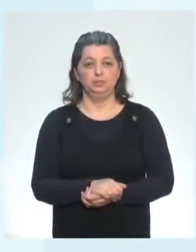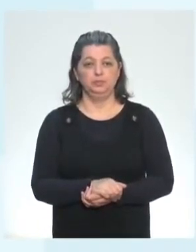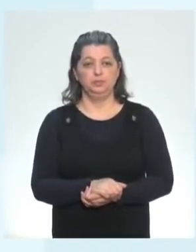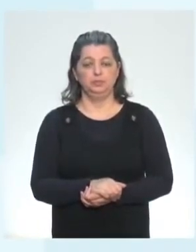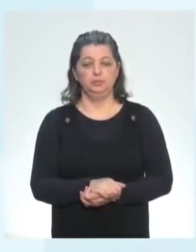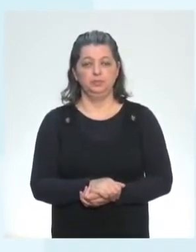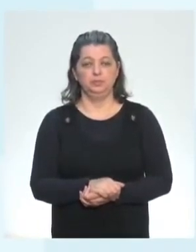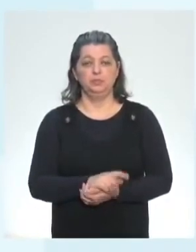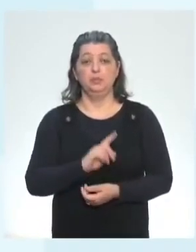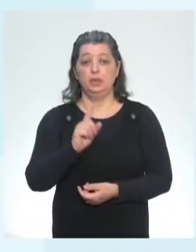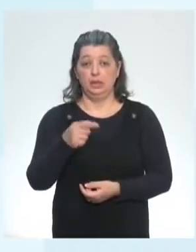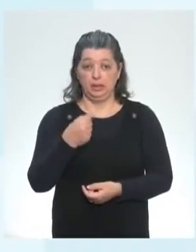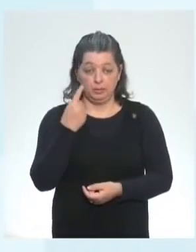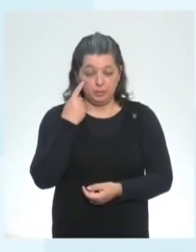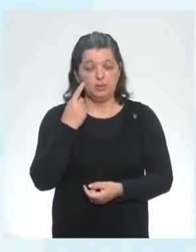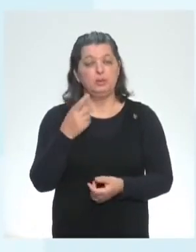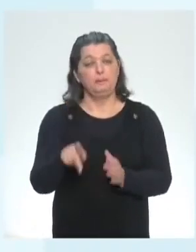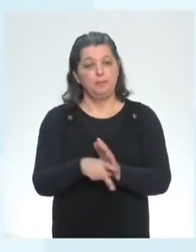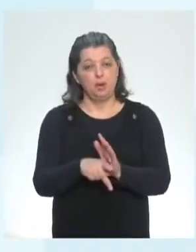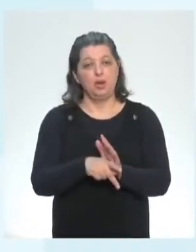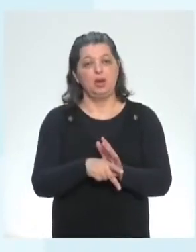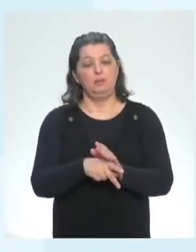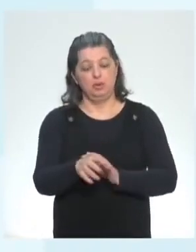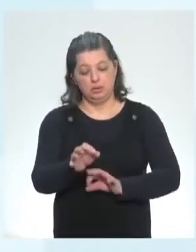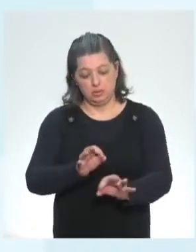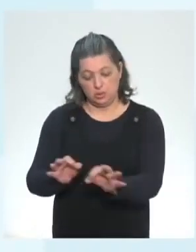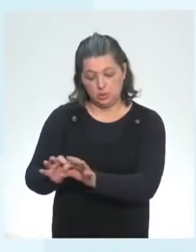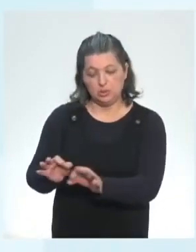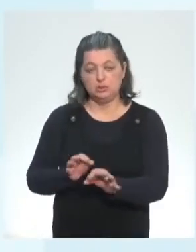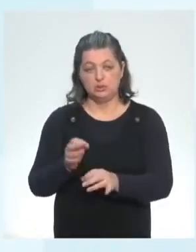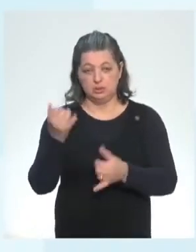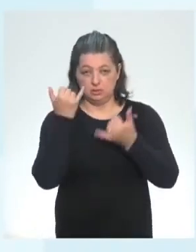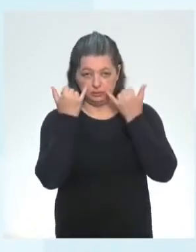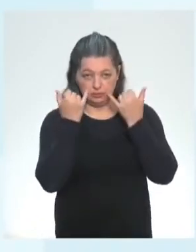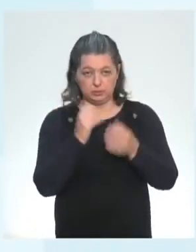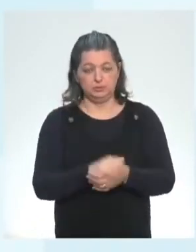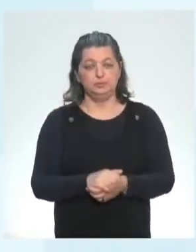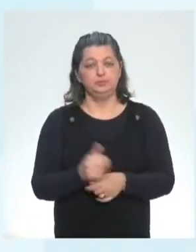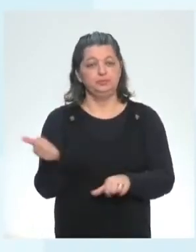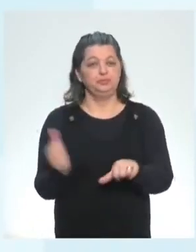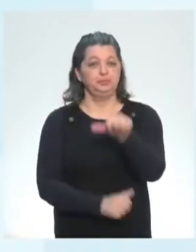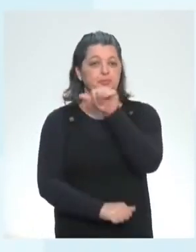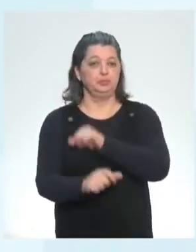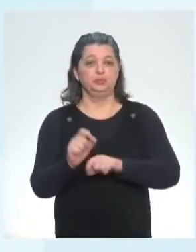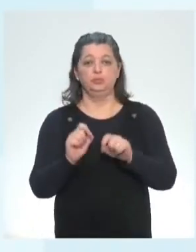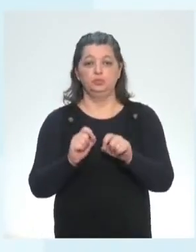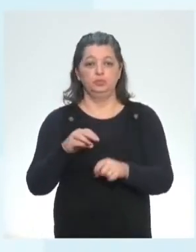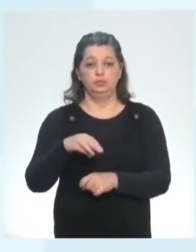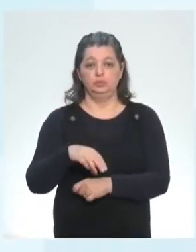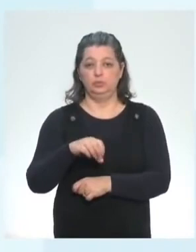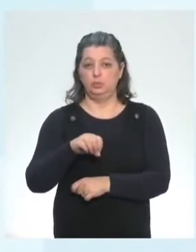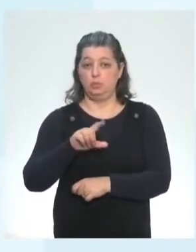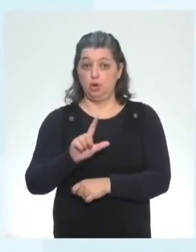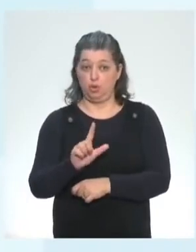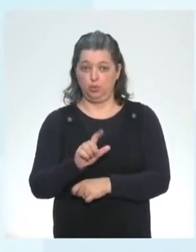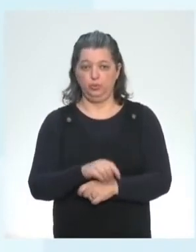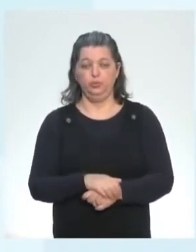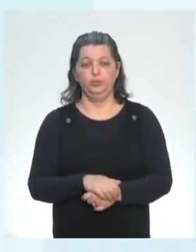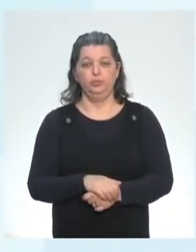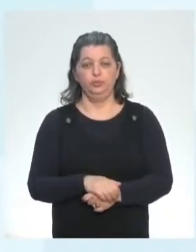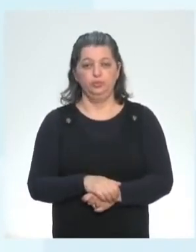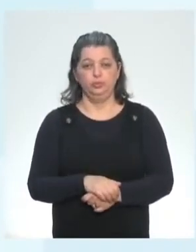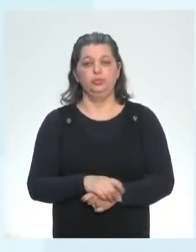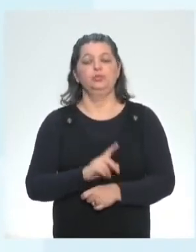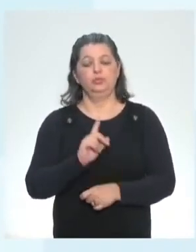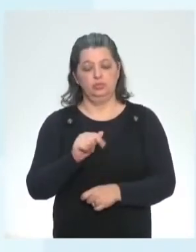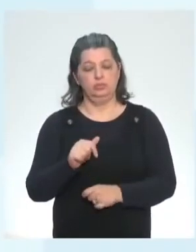Aí, depois que eu peguei os dados, eu vou determinar a quantidade em mols. Então, aqui ainda vou pegar